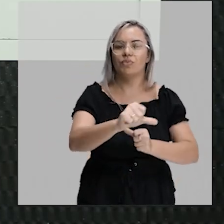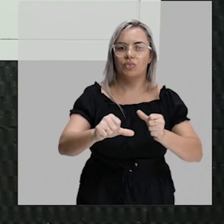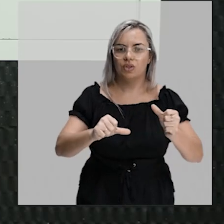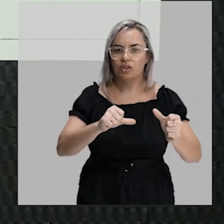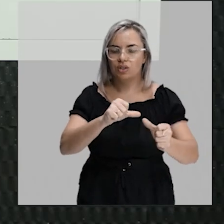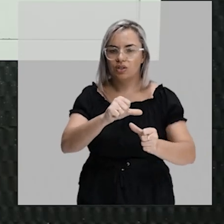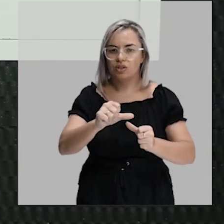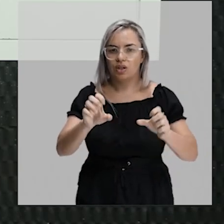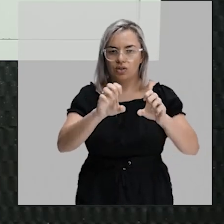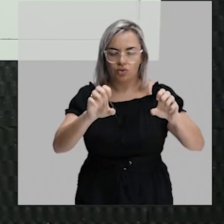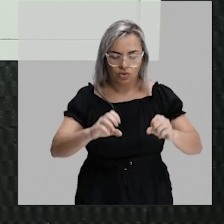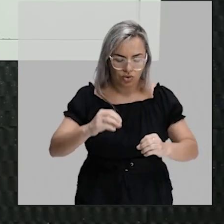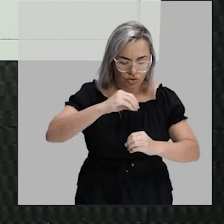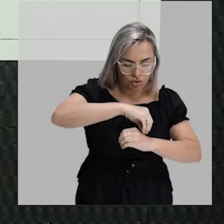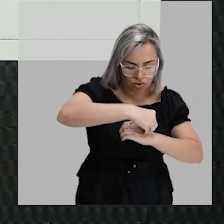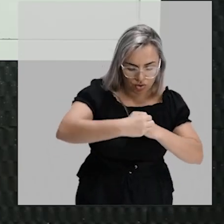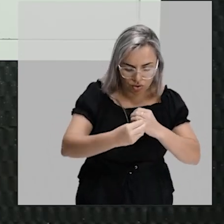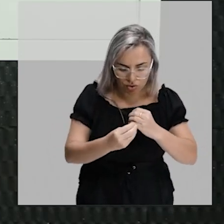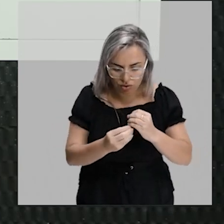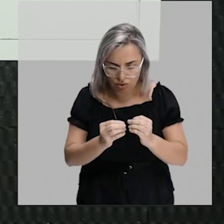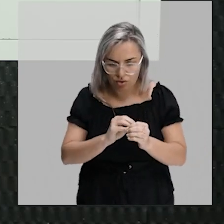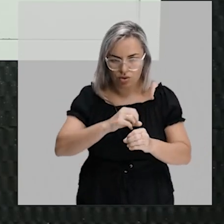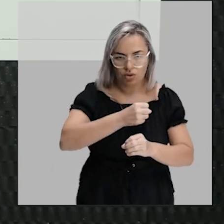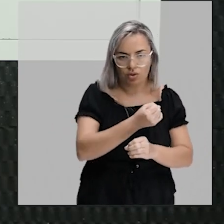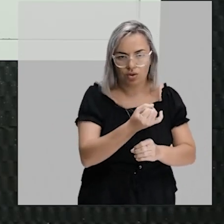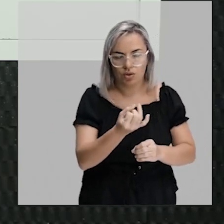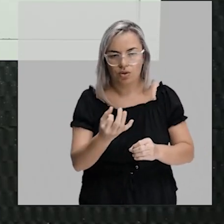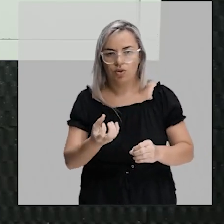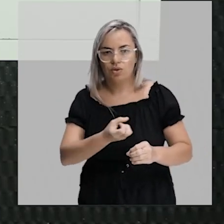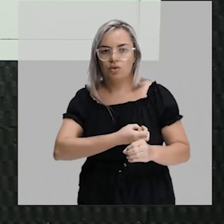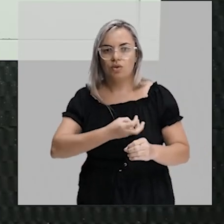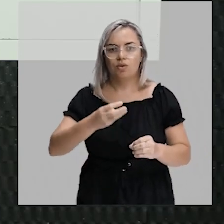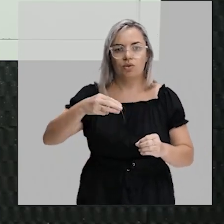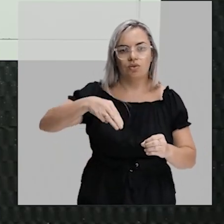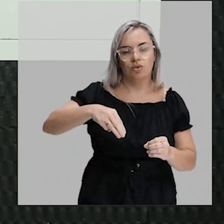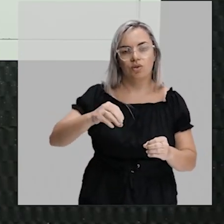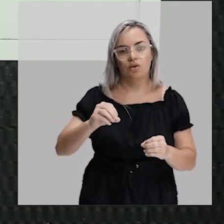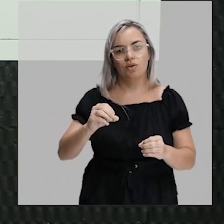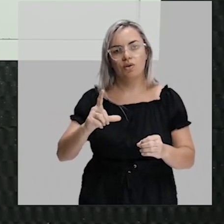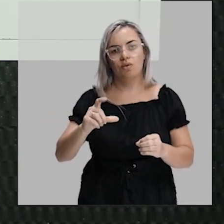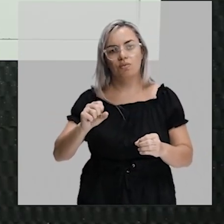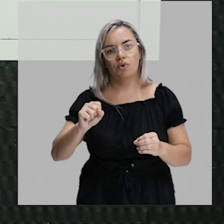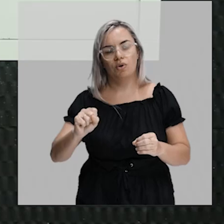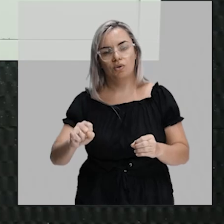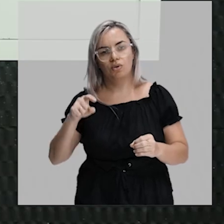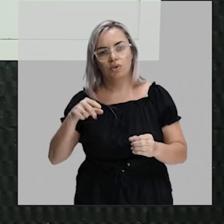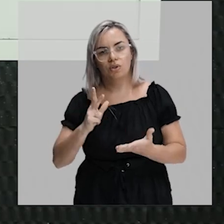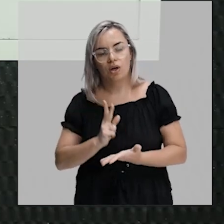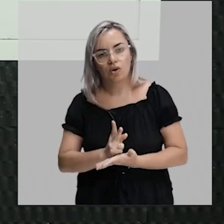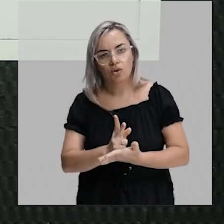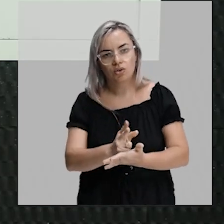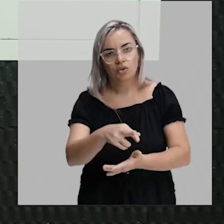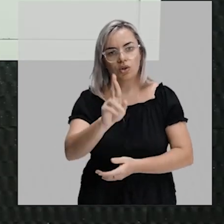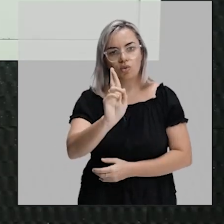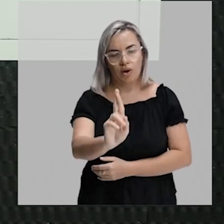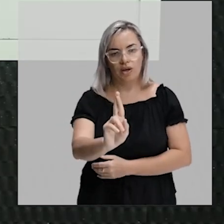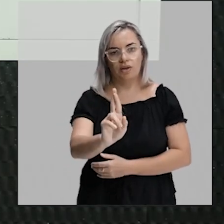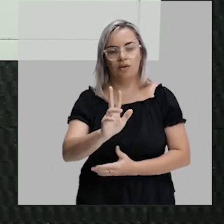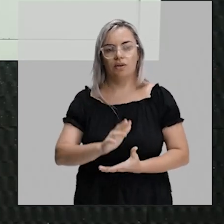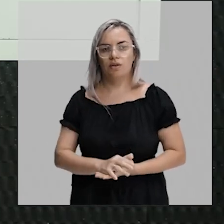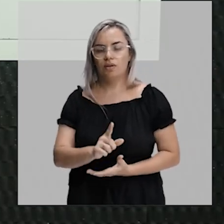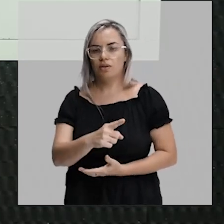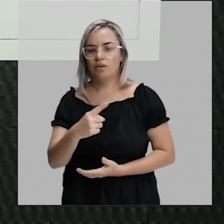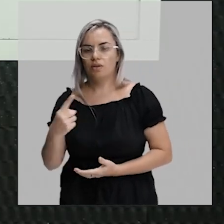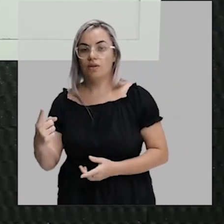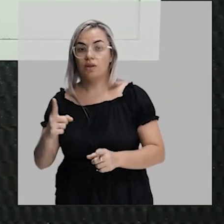molecular, certo? E com a quantidade, que é massa sobre massa molar, né? O número de mols, e com a constante universal. E nós temos a equação